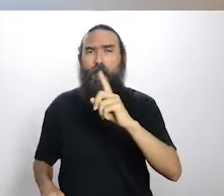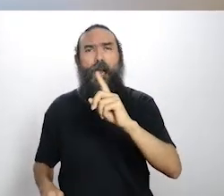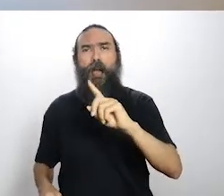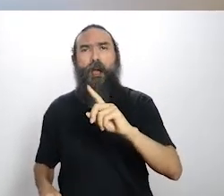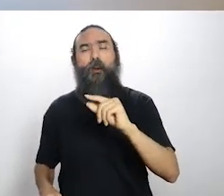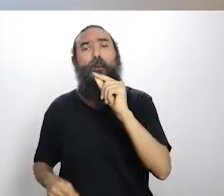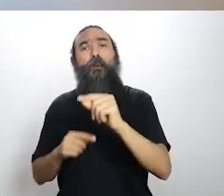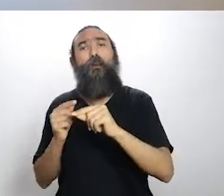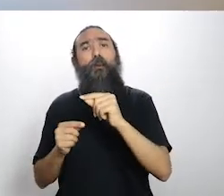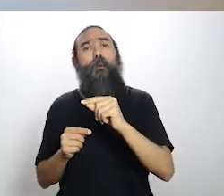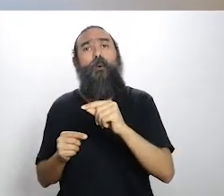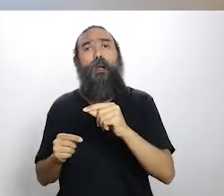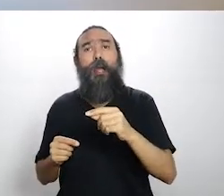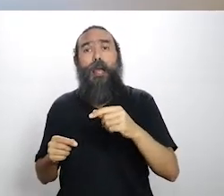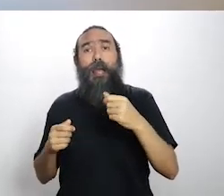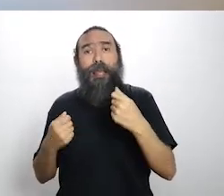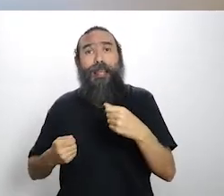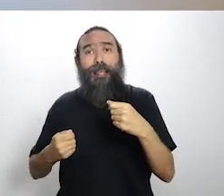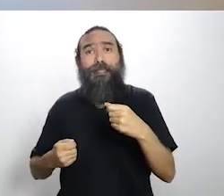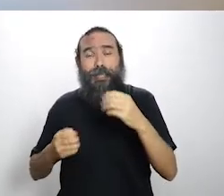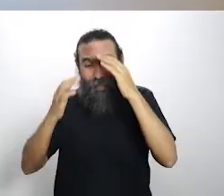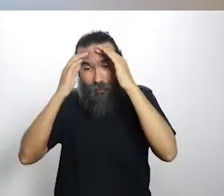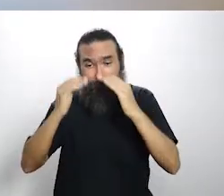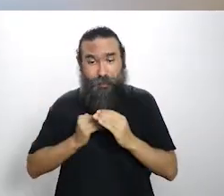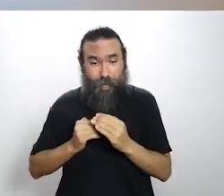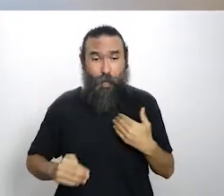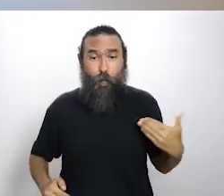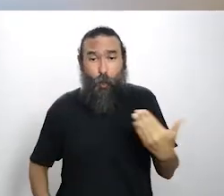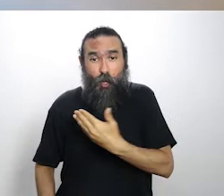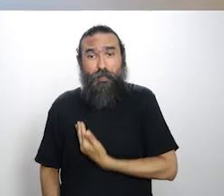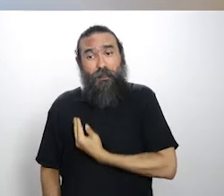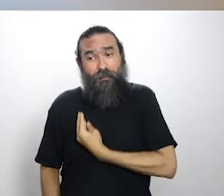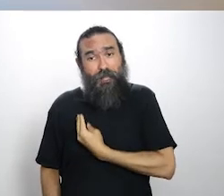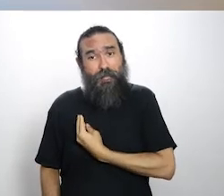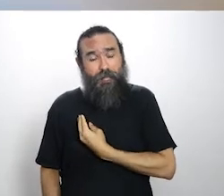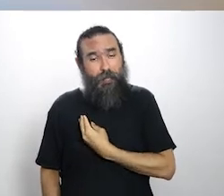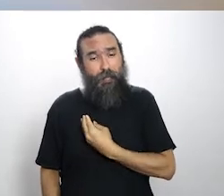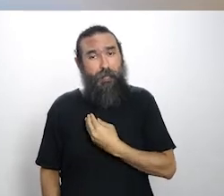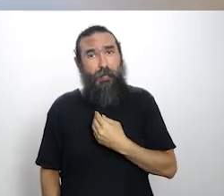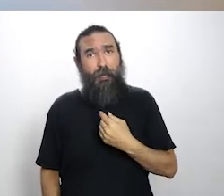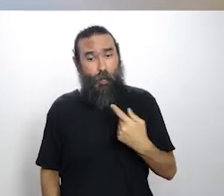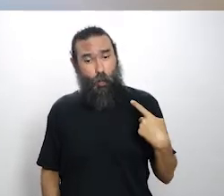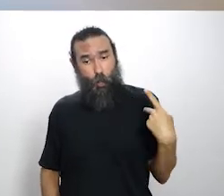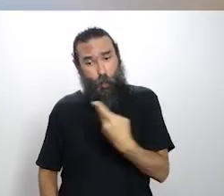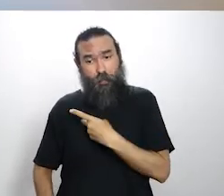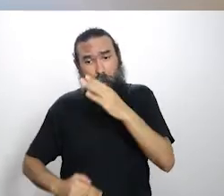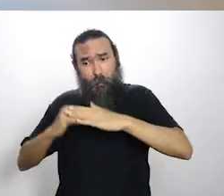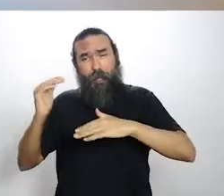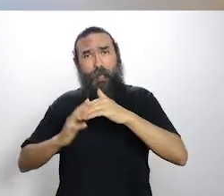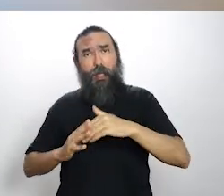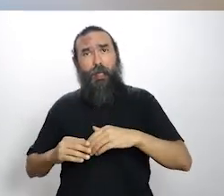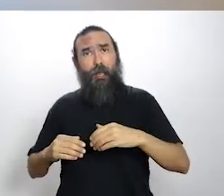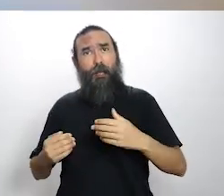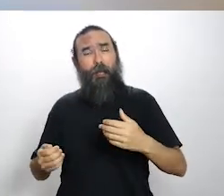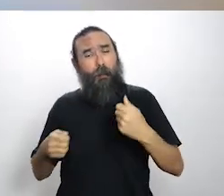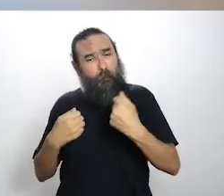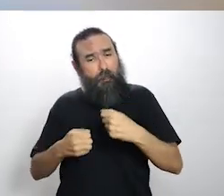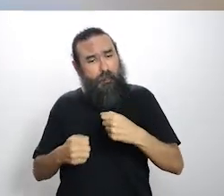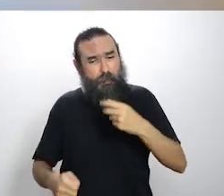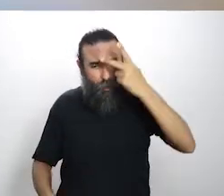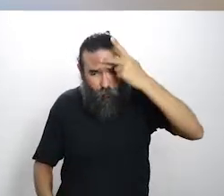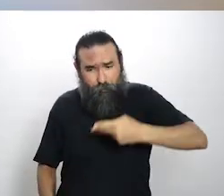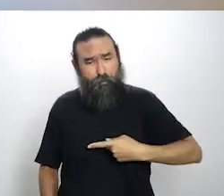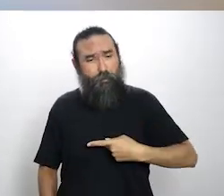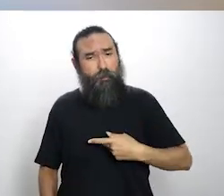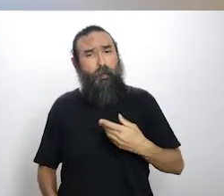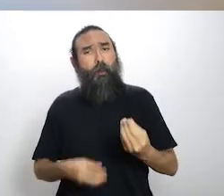Se nós não podemos decidir sobre as nossas vidas, até quando vamos ser tutelados? Nós nunca